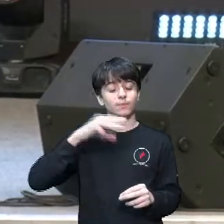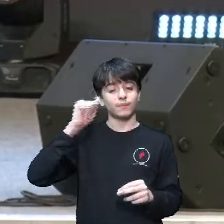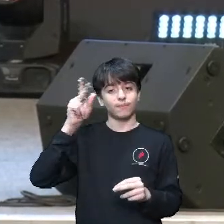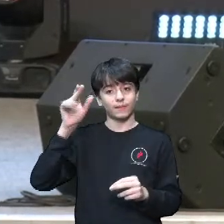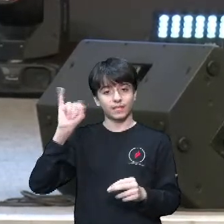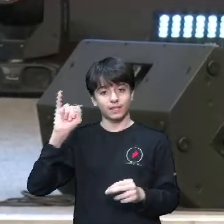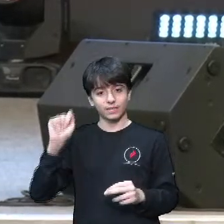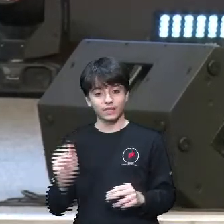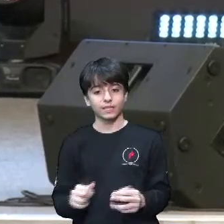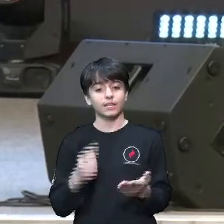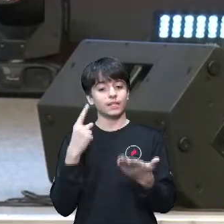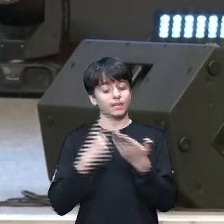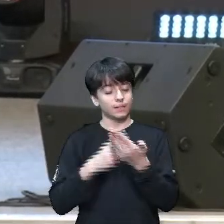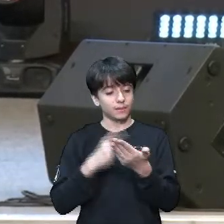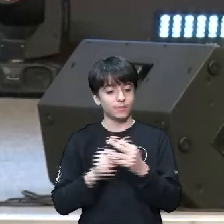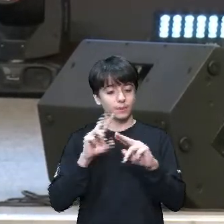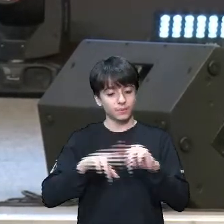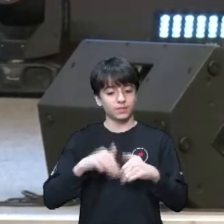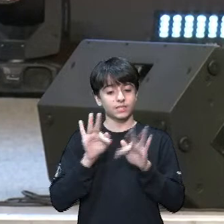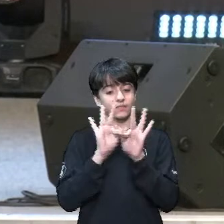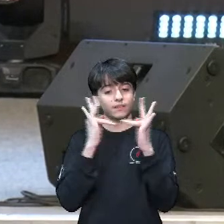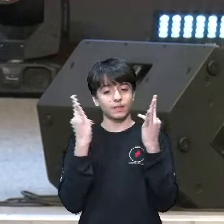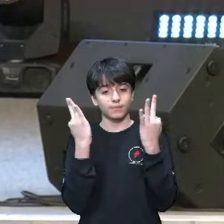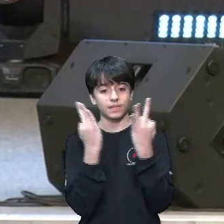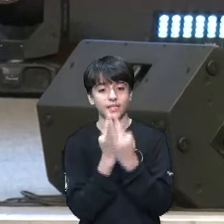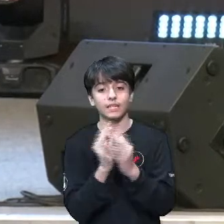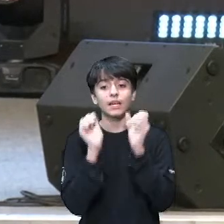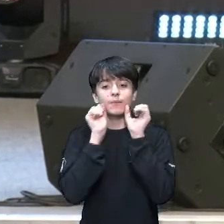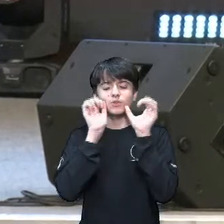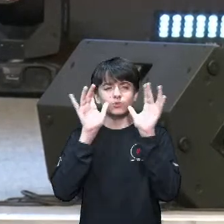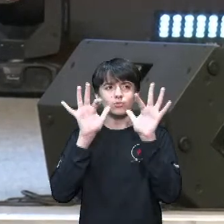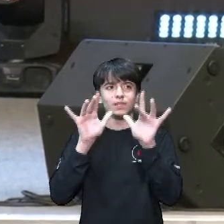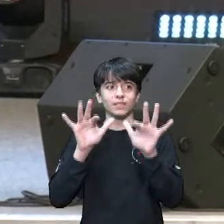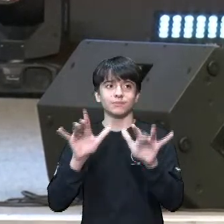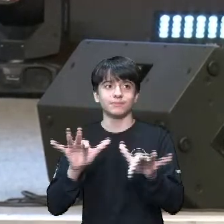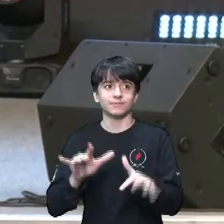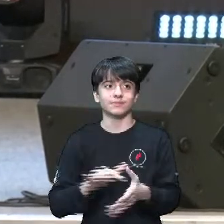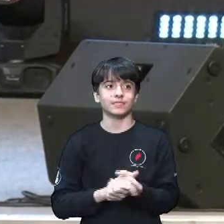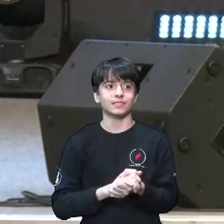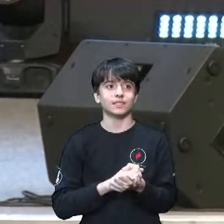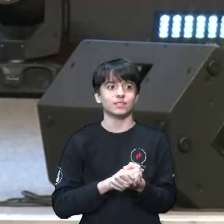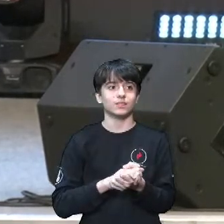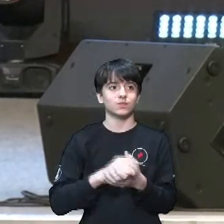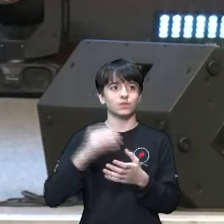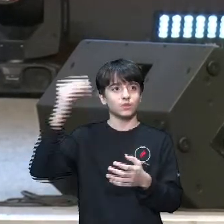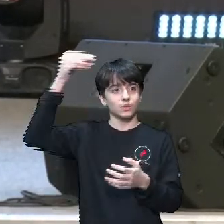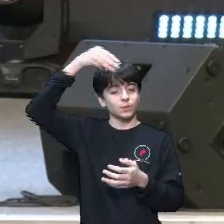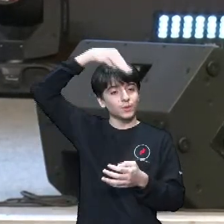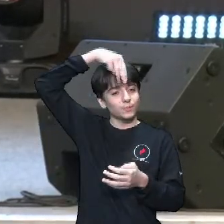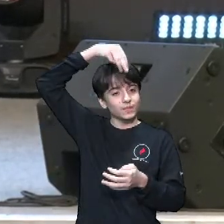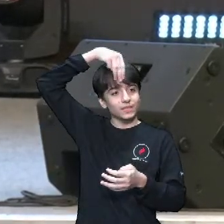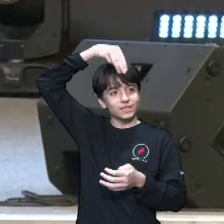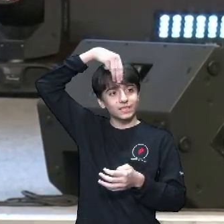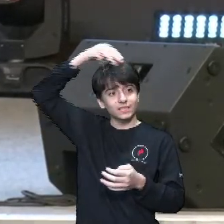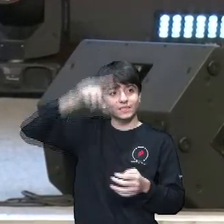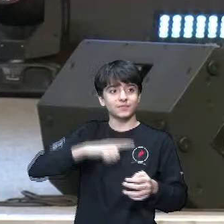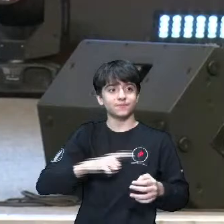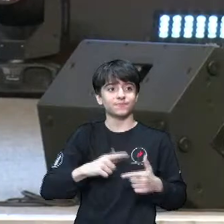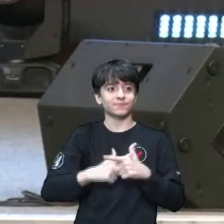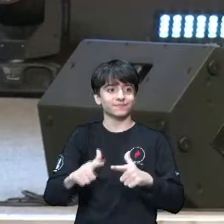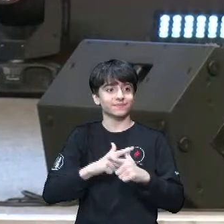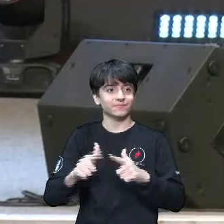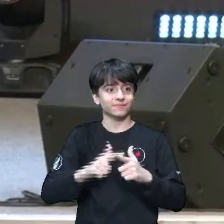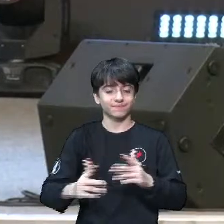família, e Deus abençoou a sobrinha que teve uma complicação no parto, e para a honra e glória de